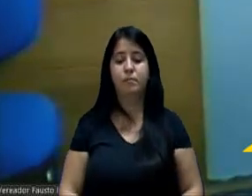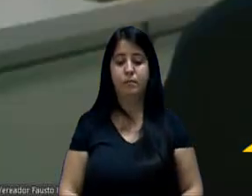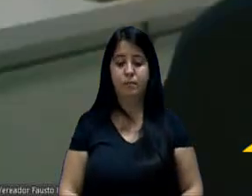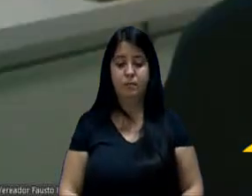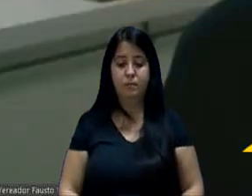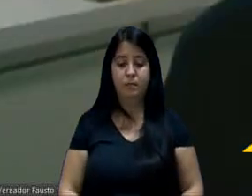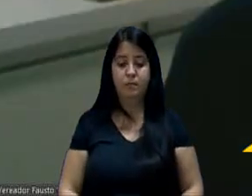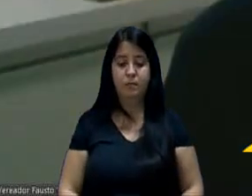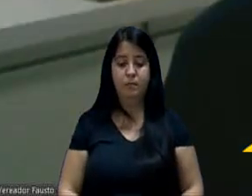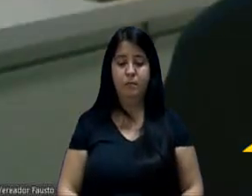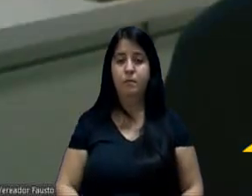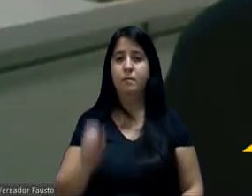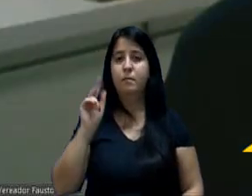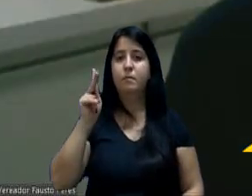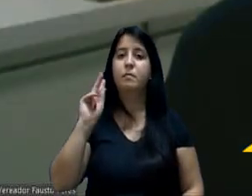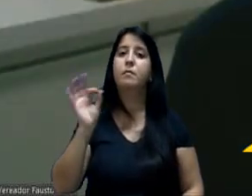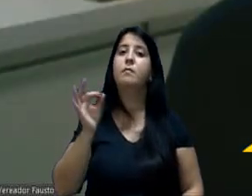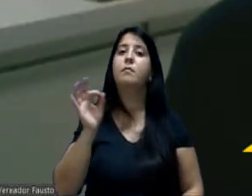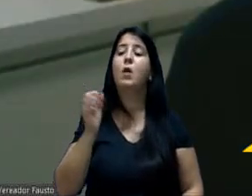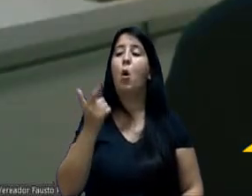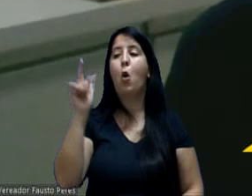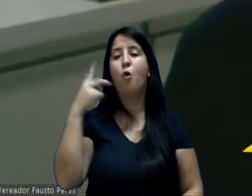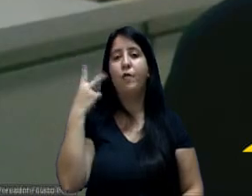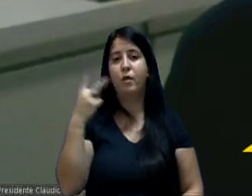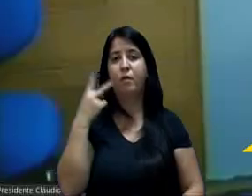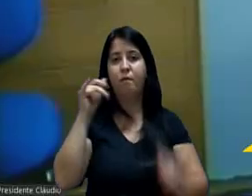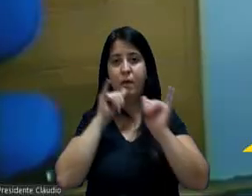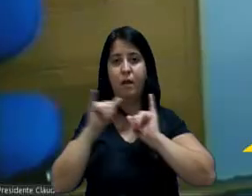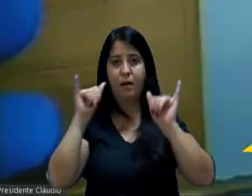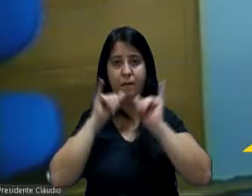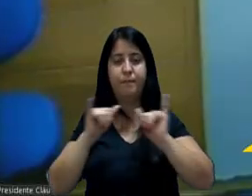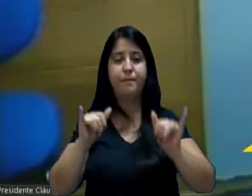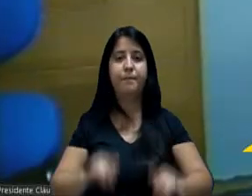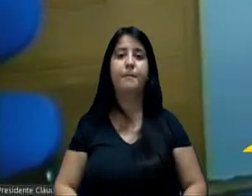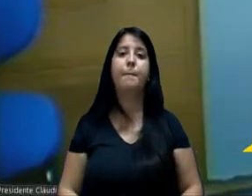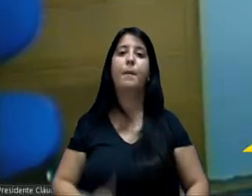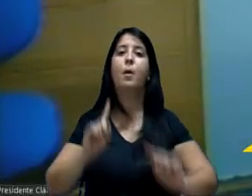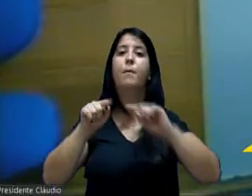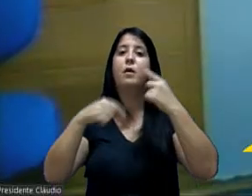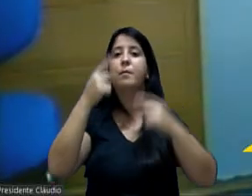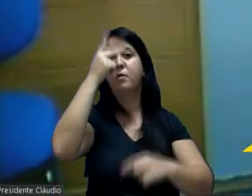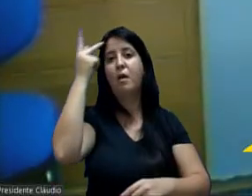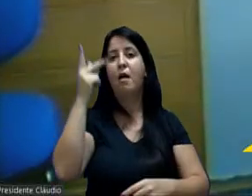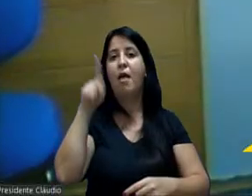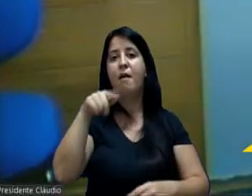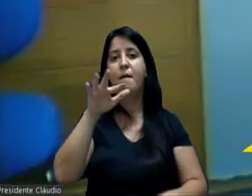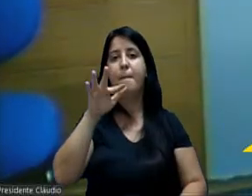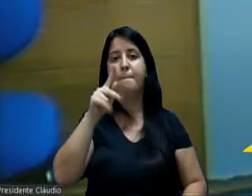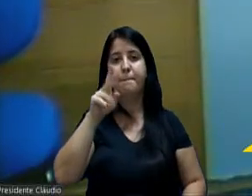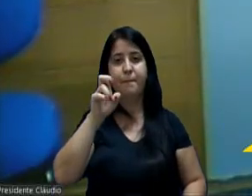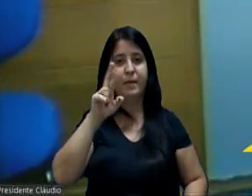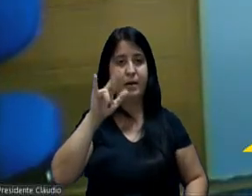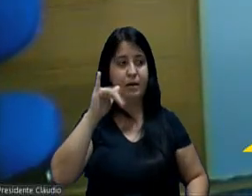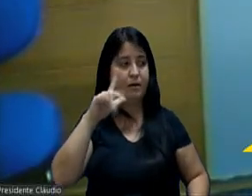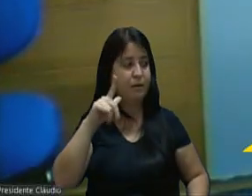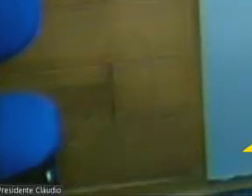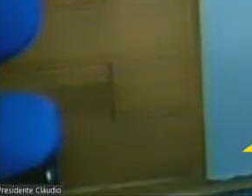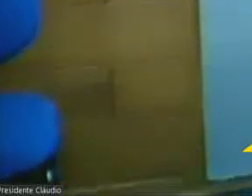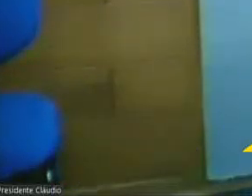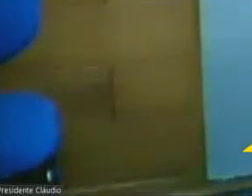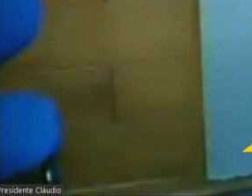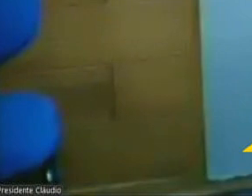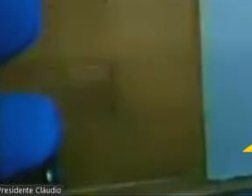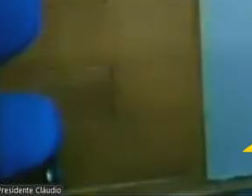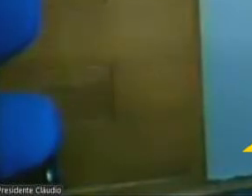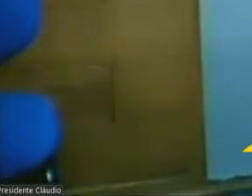Tá certo. Outro vereador vai falar aí, velho? O próximo inscrito é o vereador Pérez. O vereador Fábio